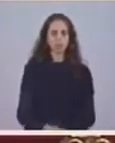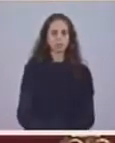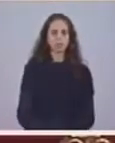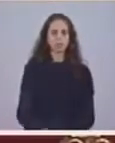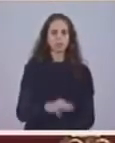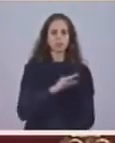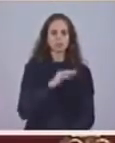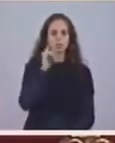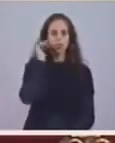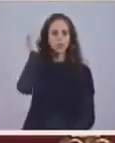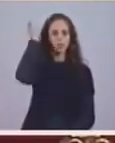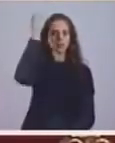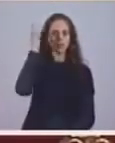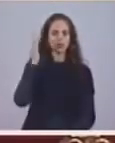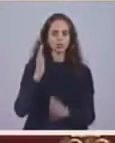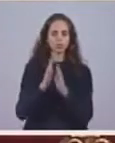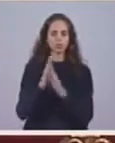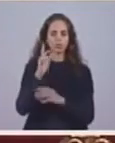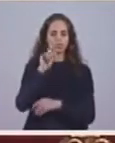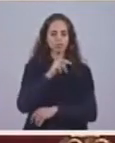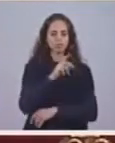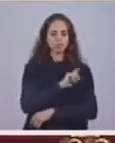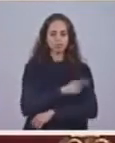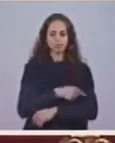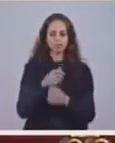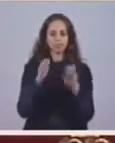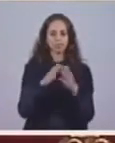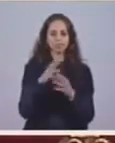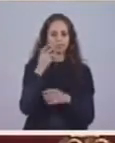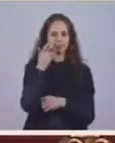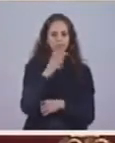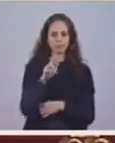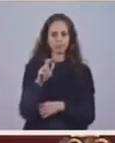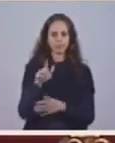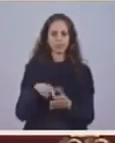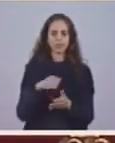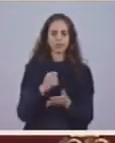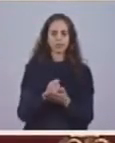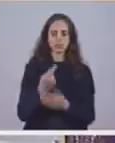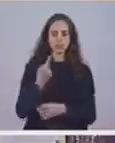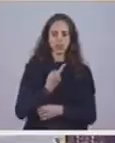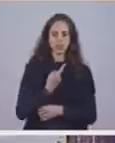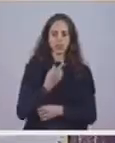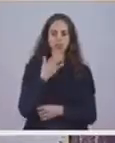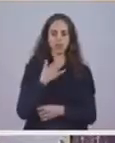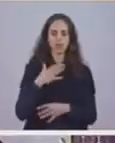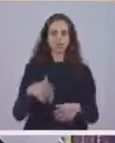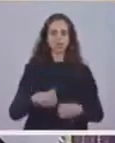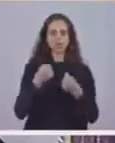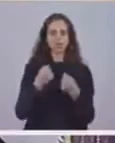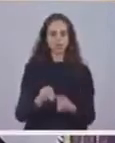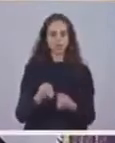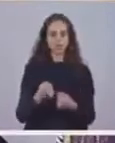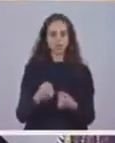salvação. Senhor, Pai Santo, Deus eterno e omnipotente, é verdadeiramente nosso dever, é nossa